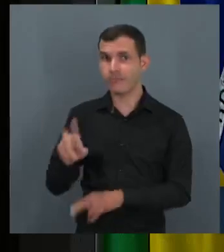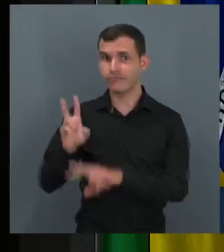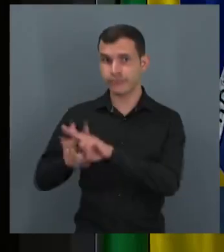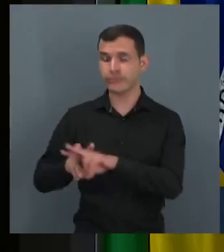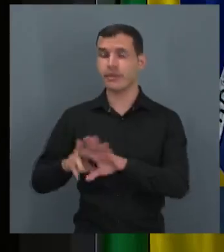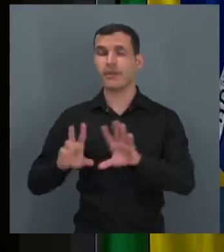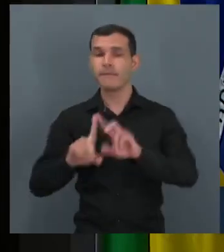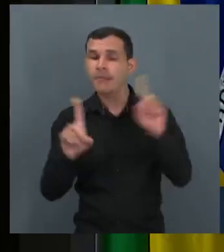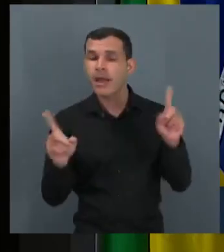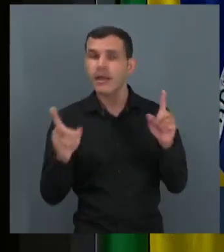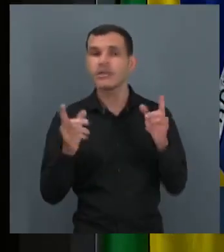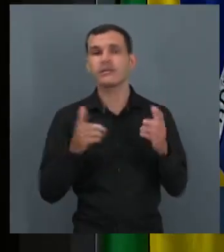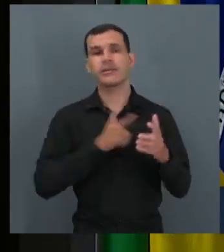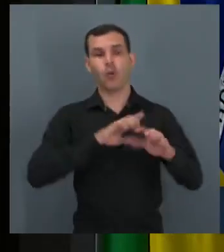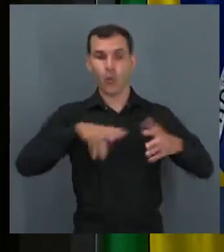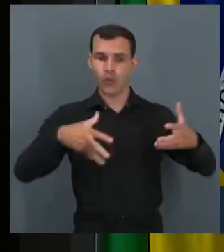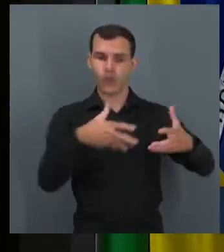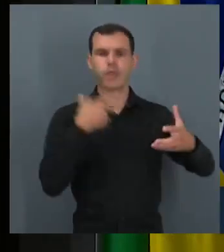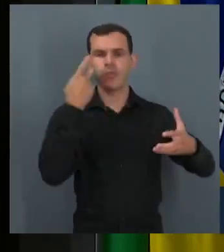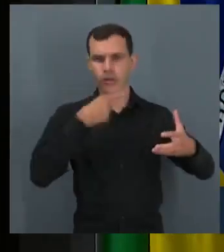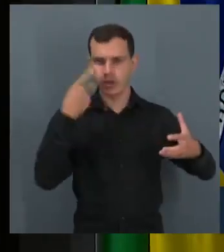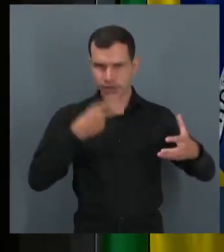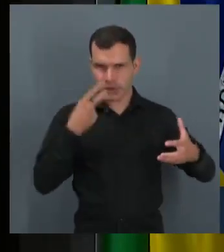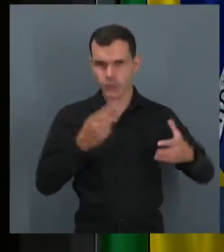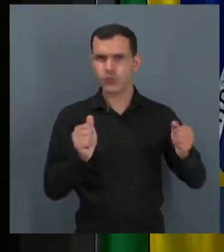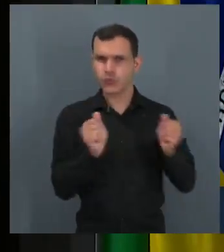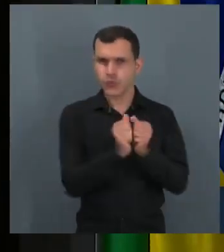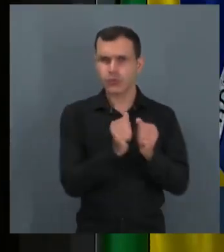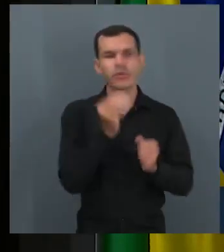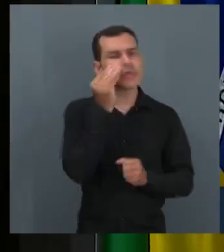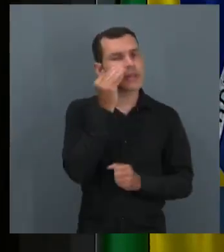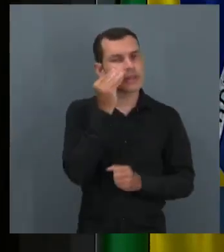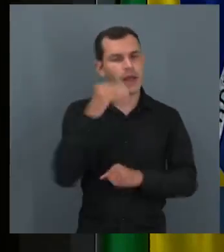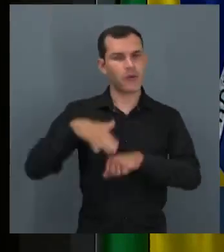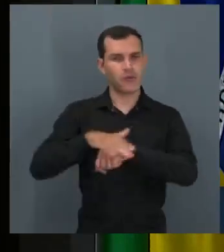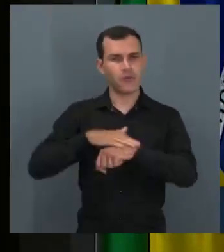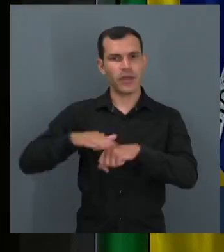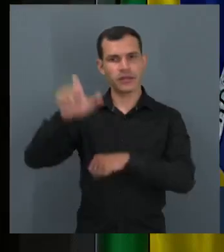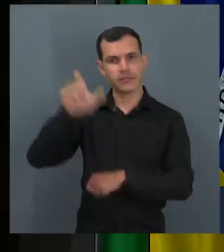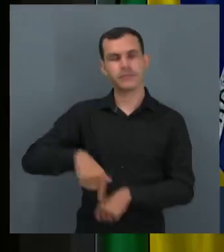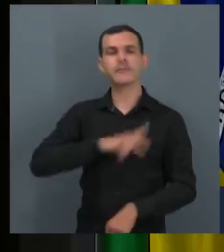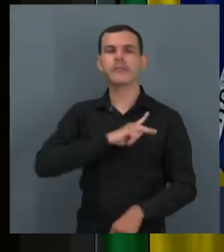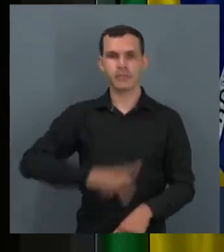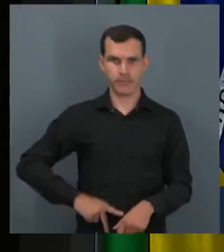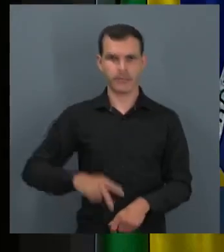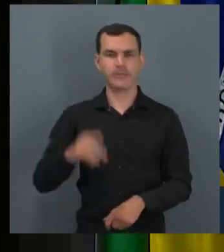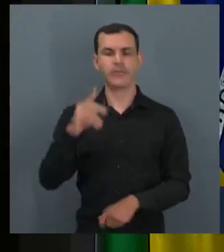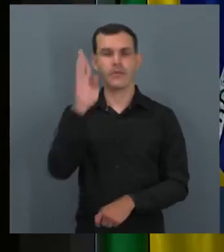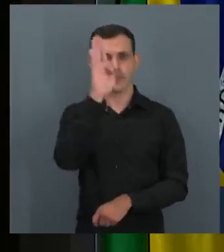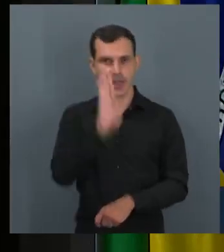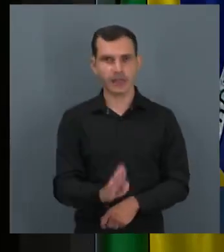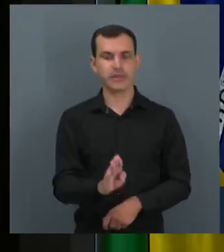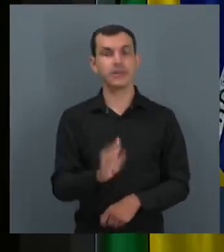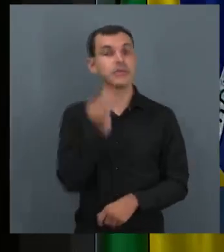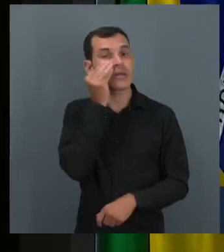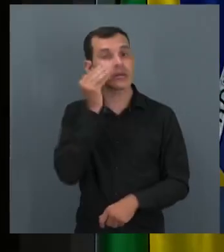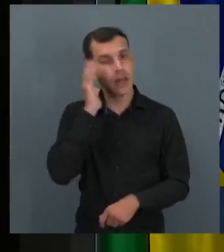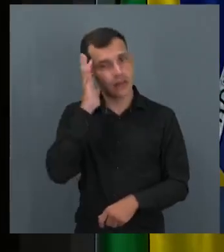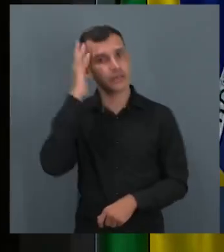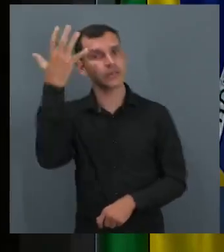com um conjunto de parlamentares, tentar falar até com o presidente da República para que a gente resolva